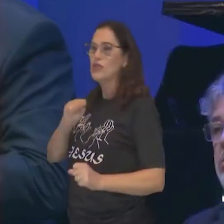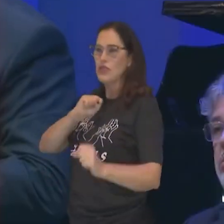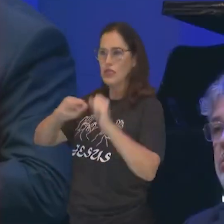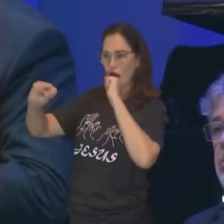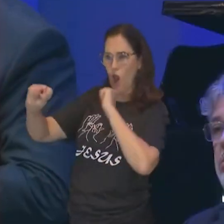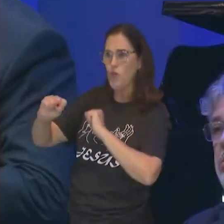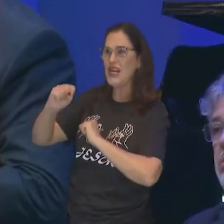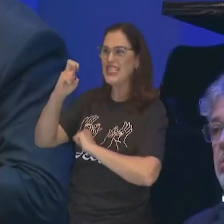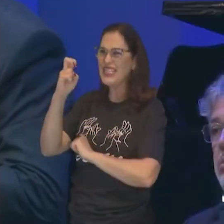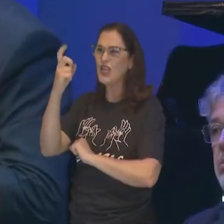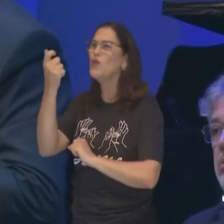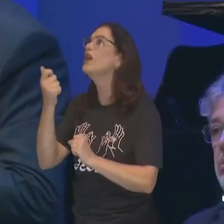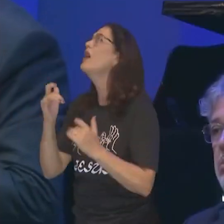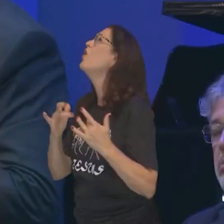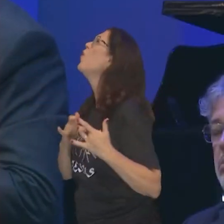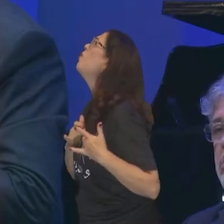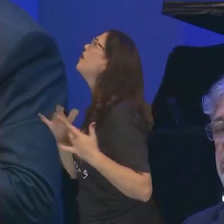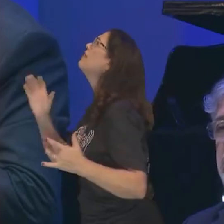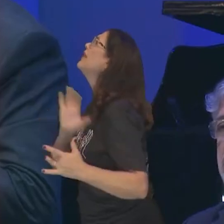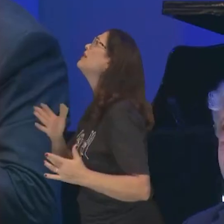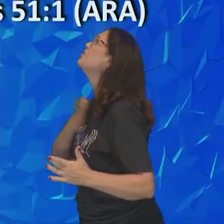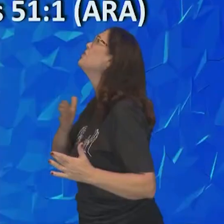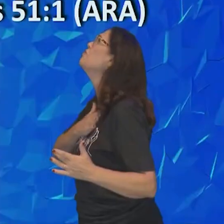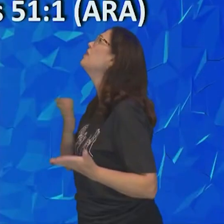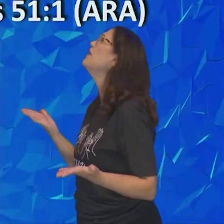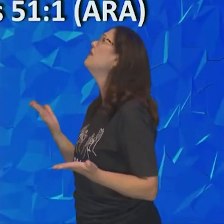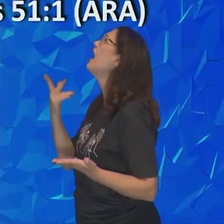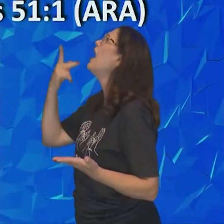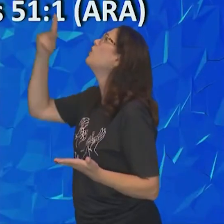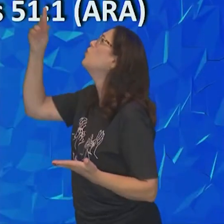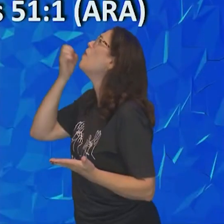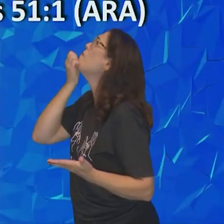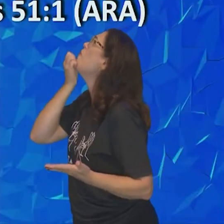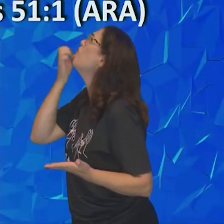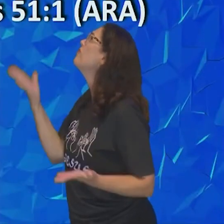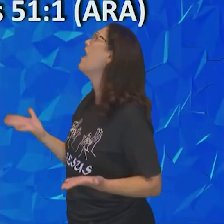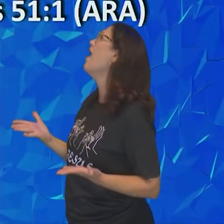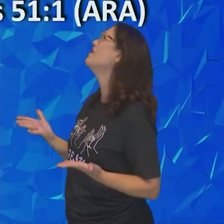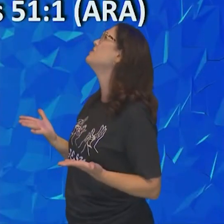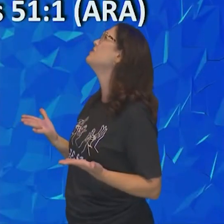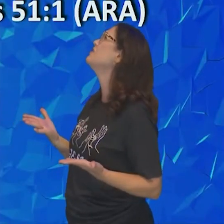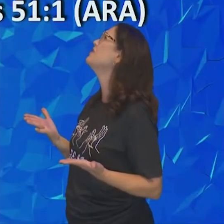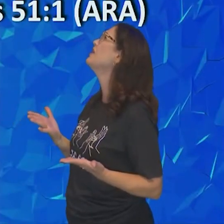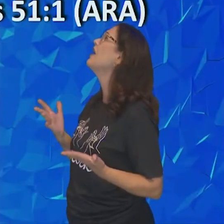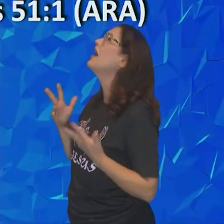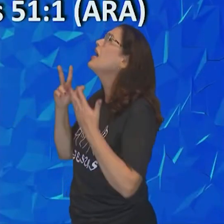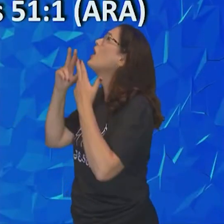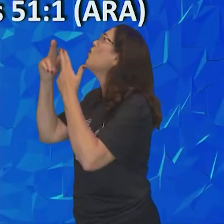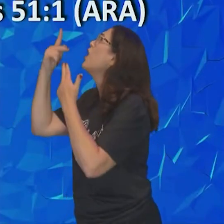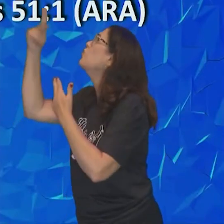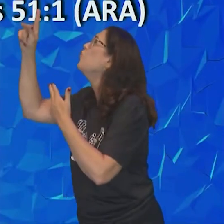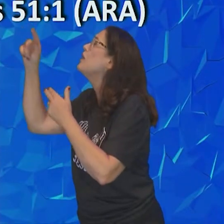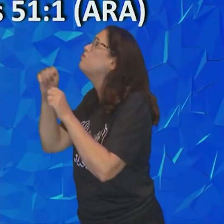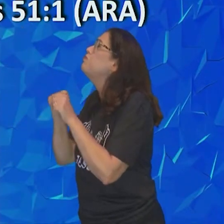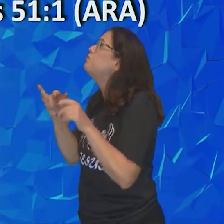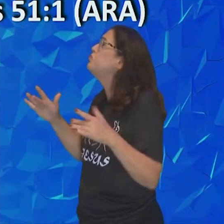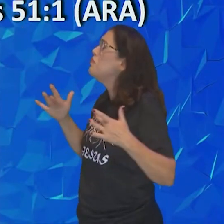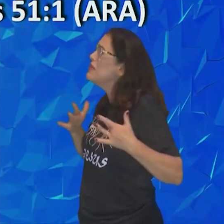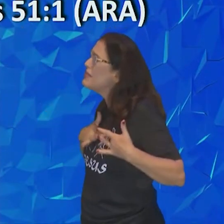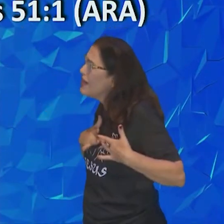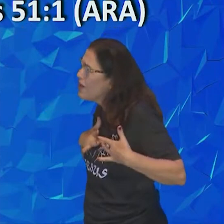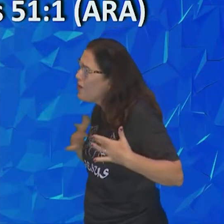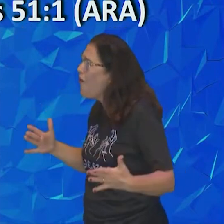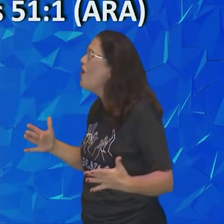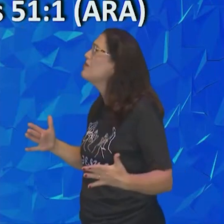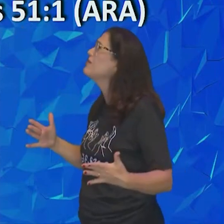51, compadece-se de mim, ó Deus, segundo a tua benignidade e segundo a multidão das tuas